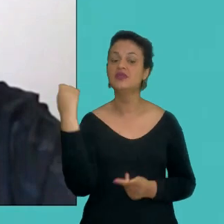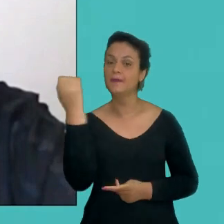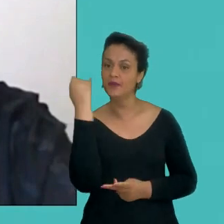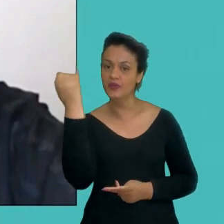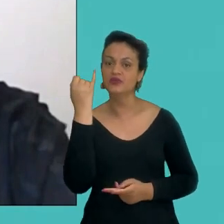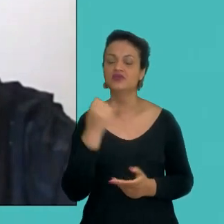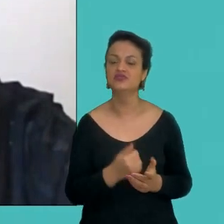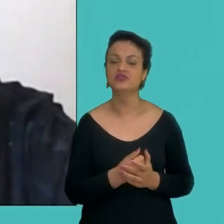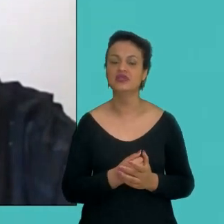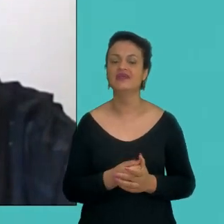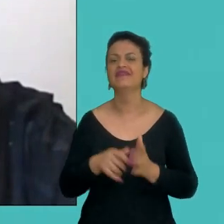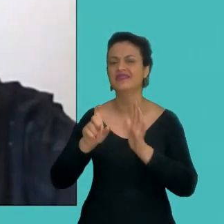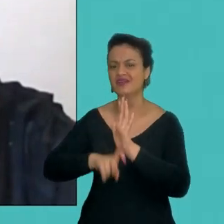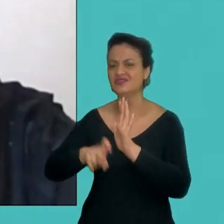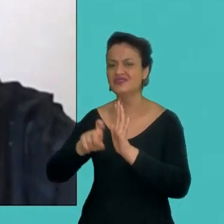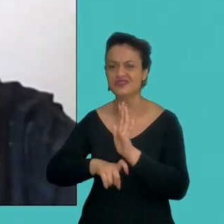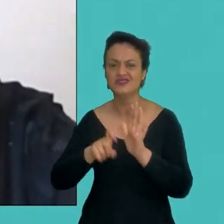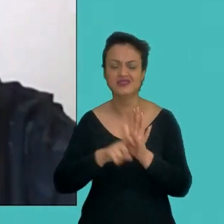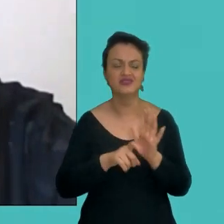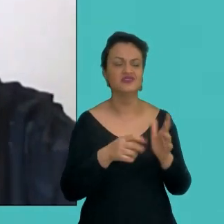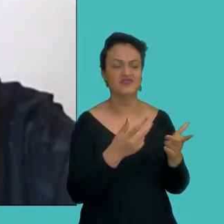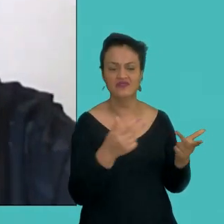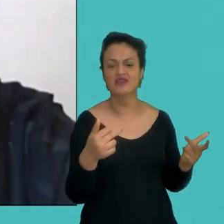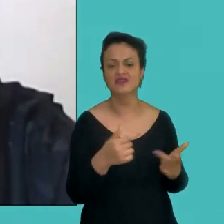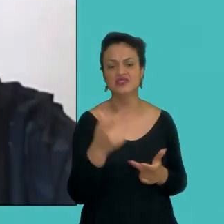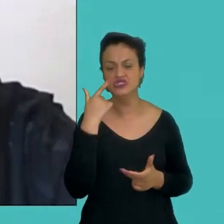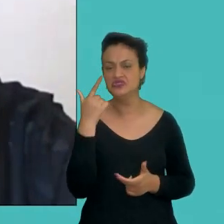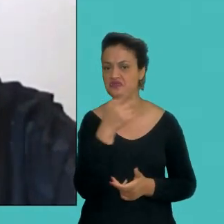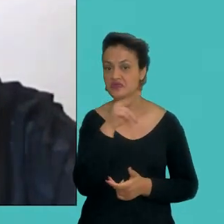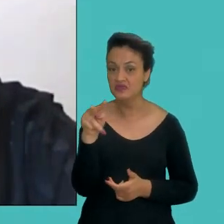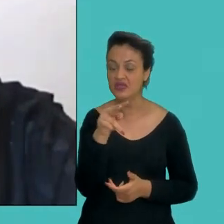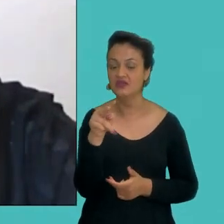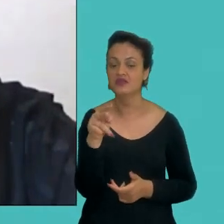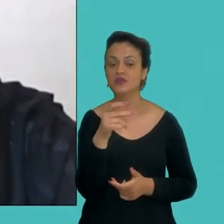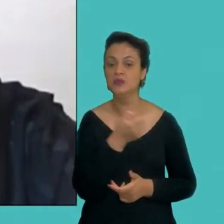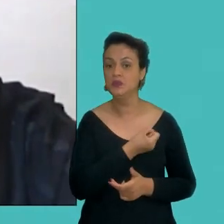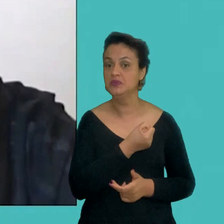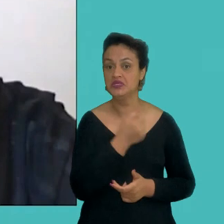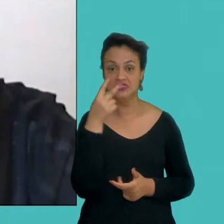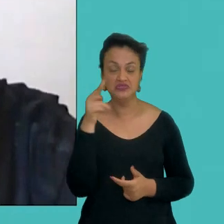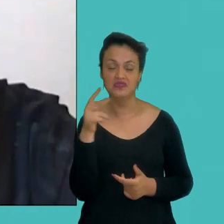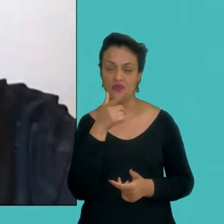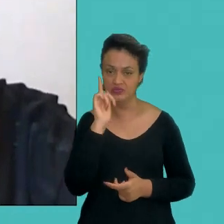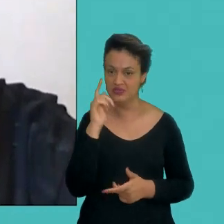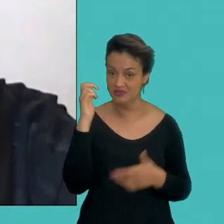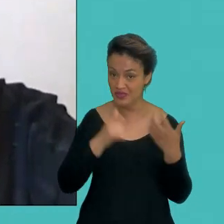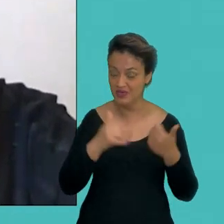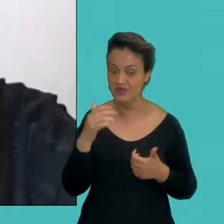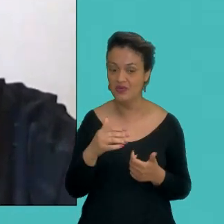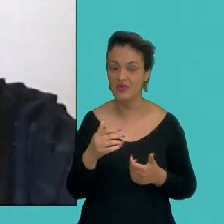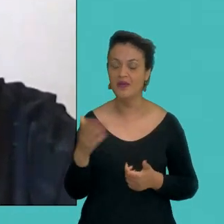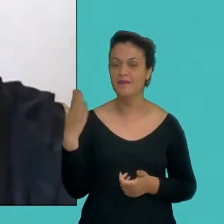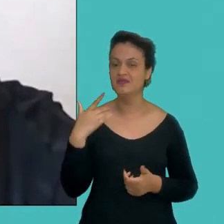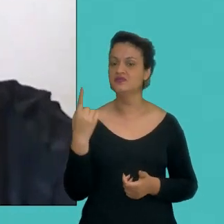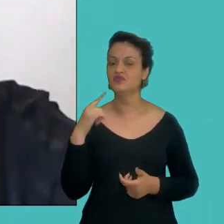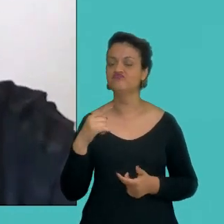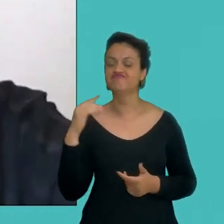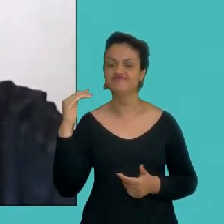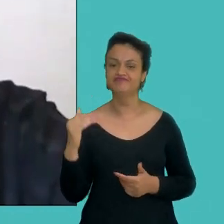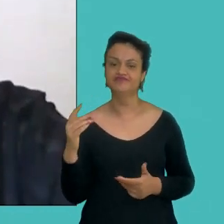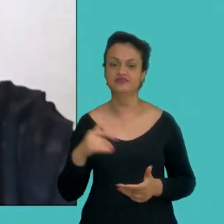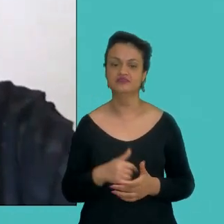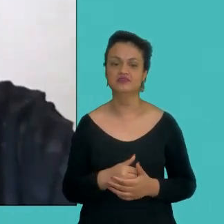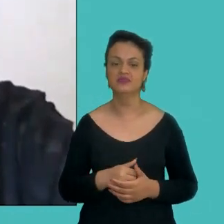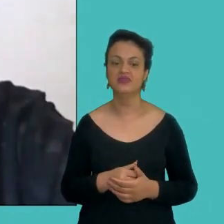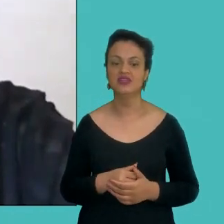dois fatores, e agora com as taxas de transmissão nossas, chegando pelos números que a gente publicou ontem, já baixou de